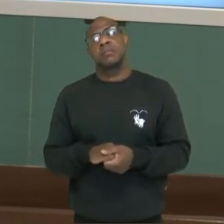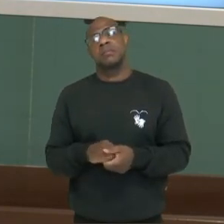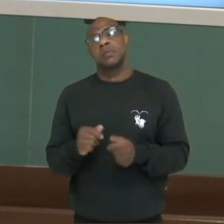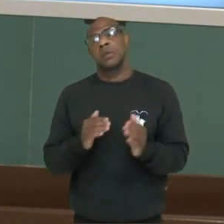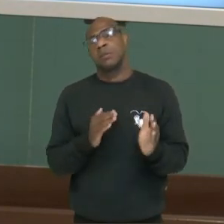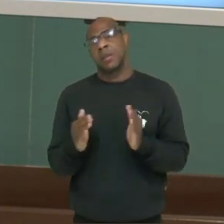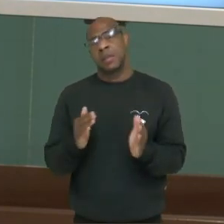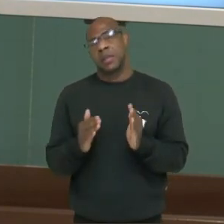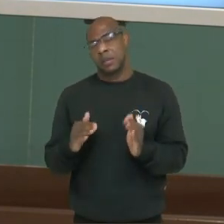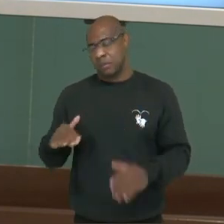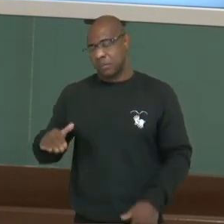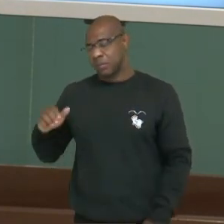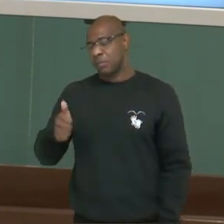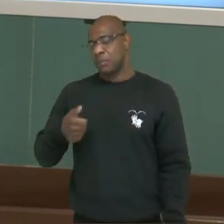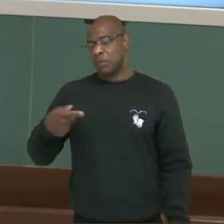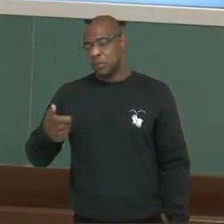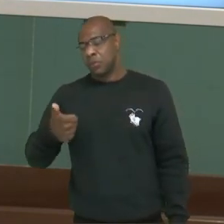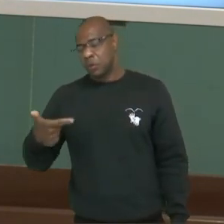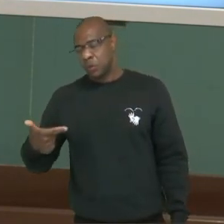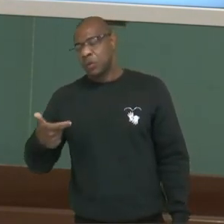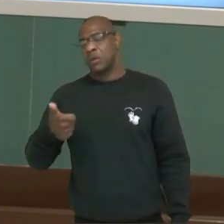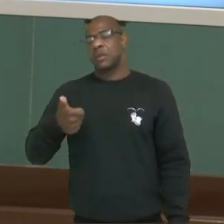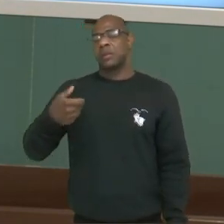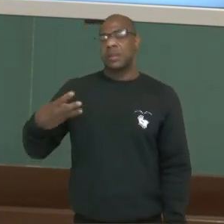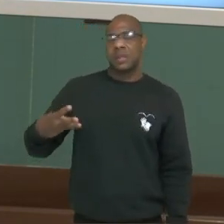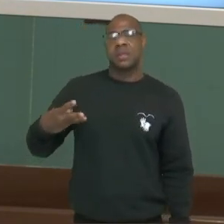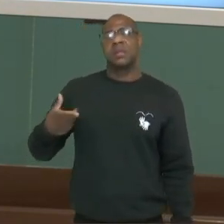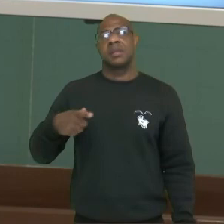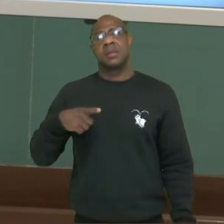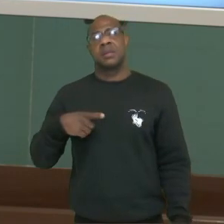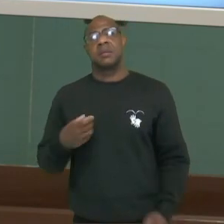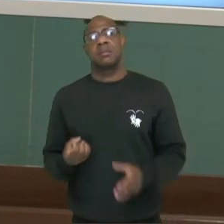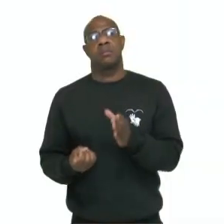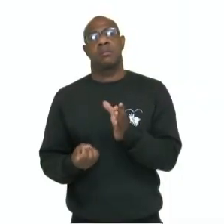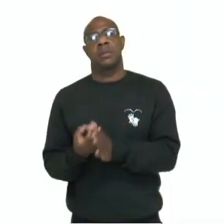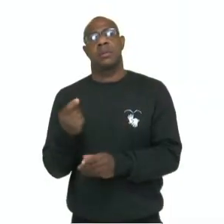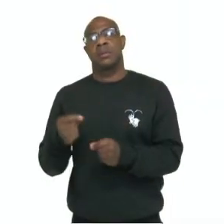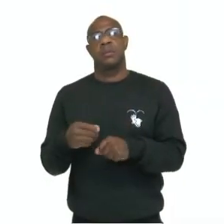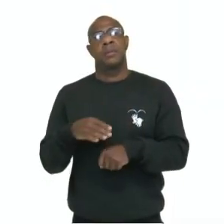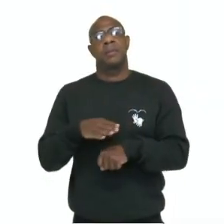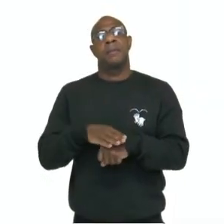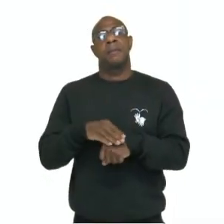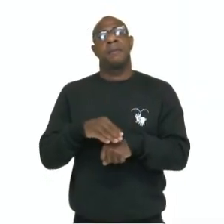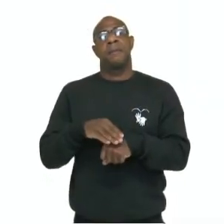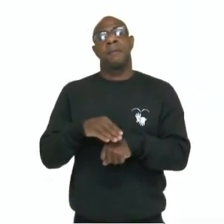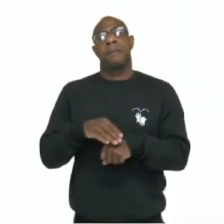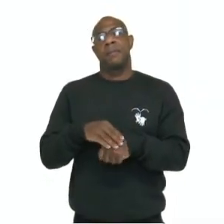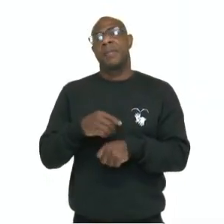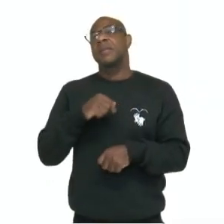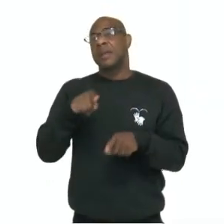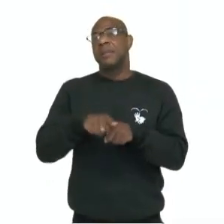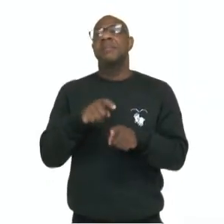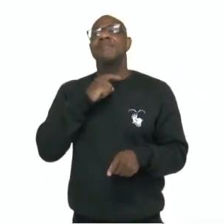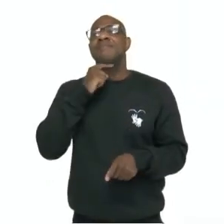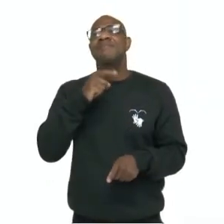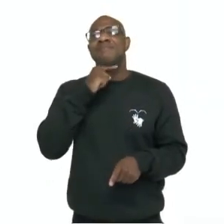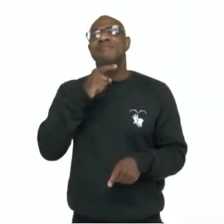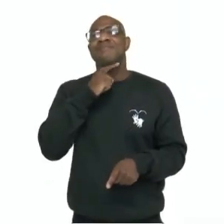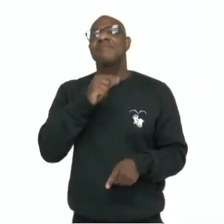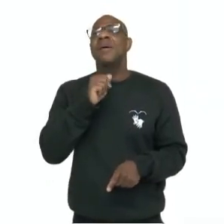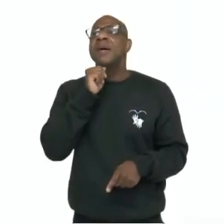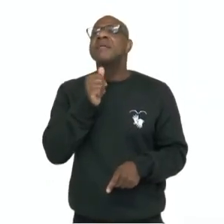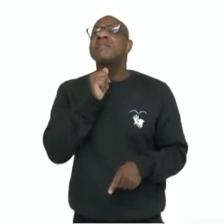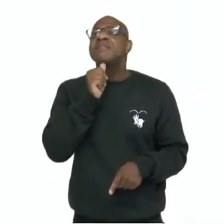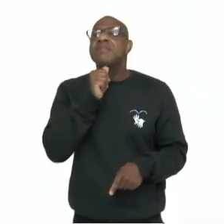da puberdade da menina, o surgimento, né? O aparecimento da menstruação, desse ciclo menstrual.